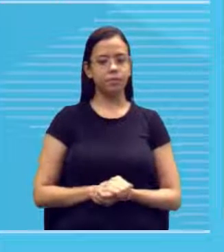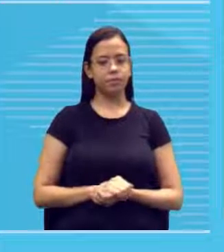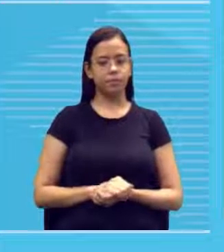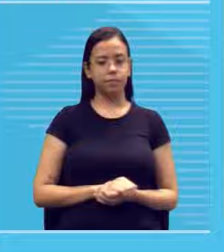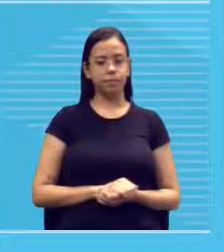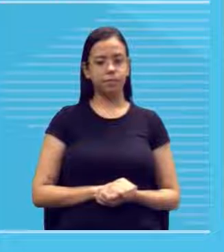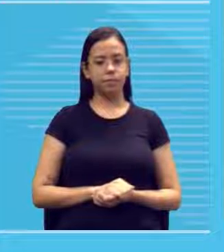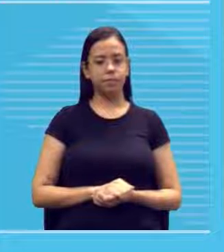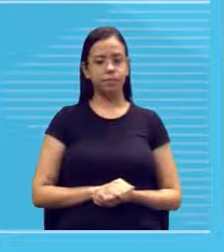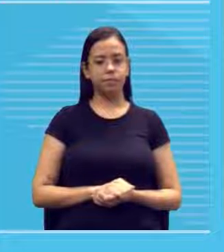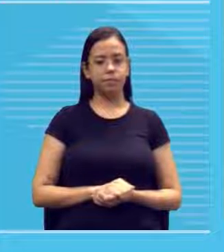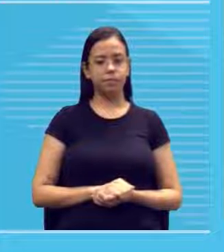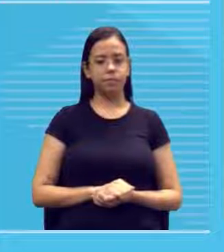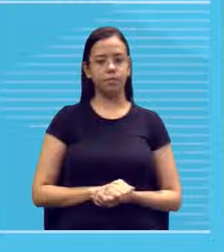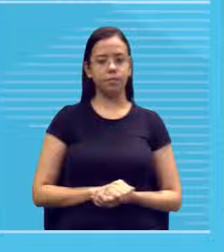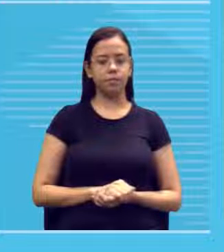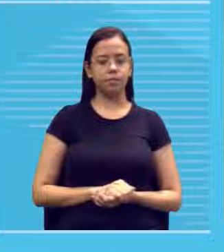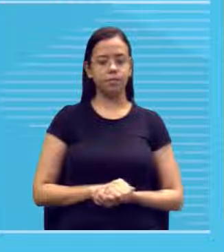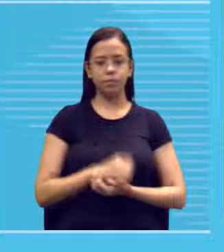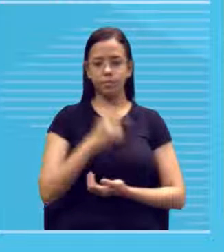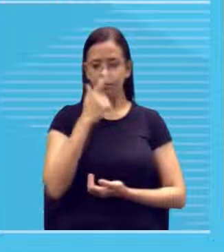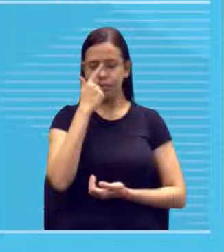Tá certo